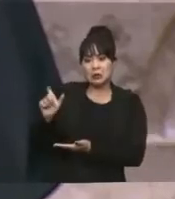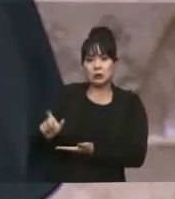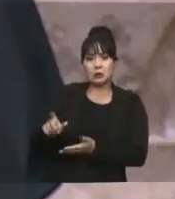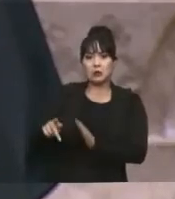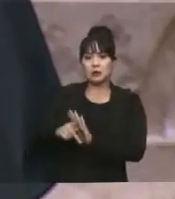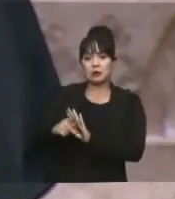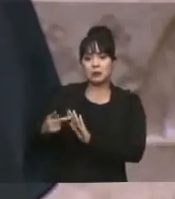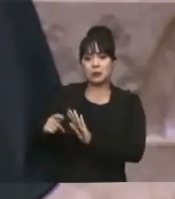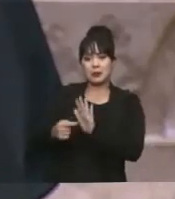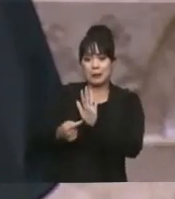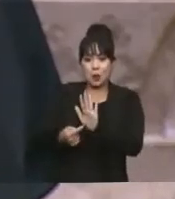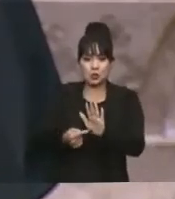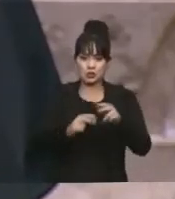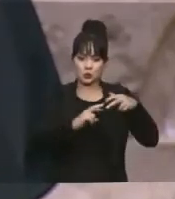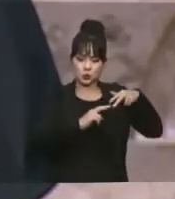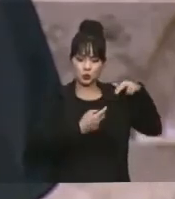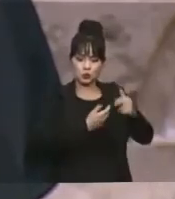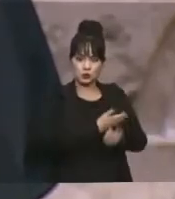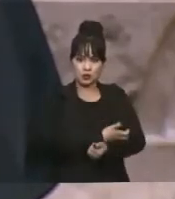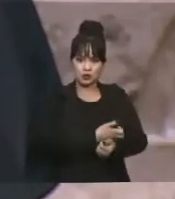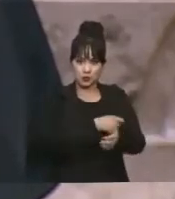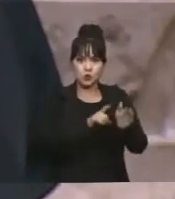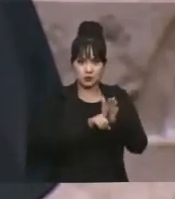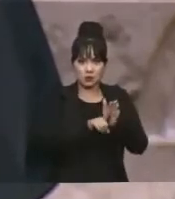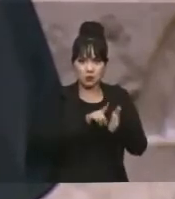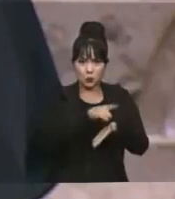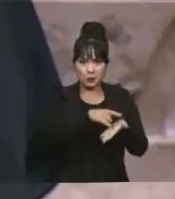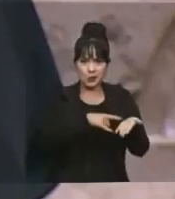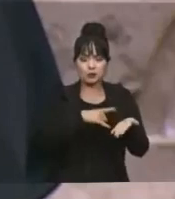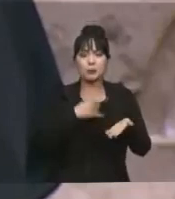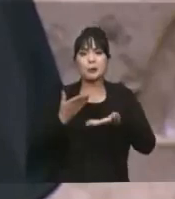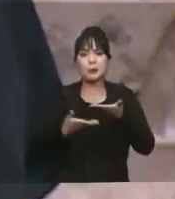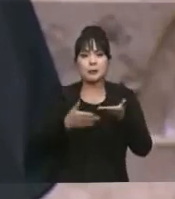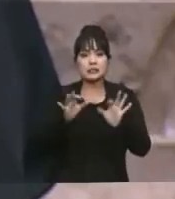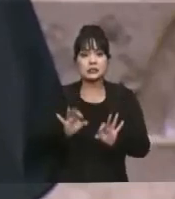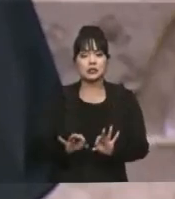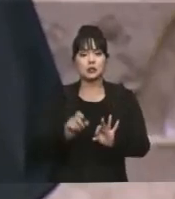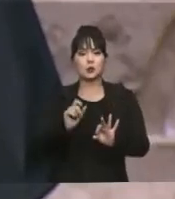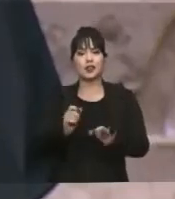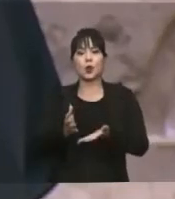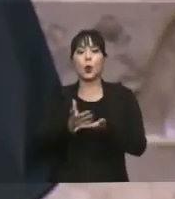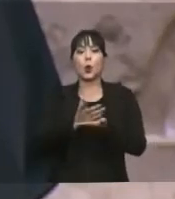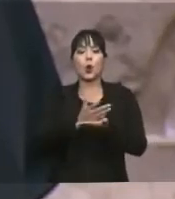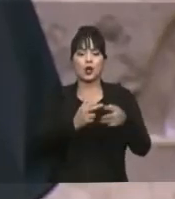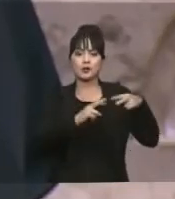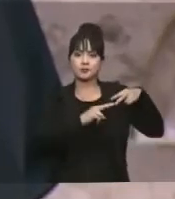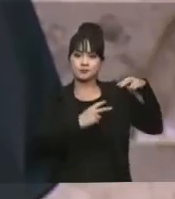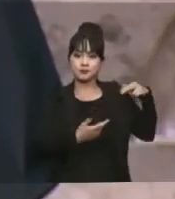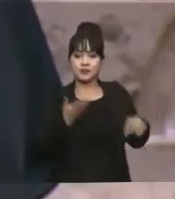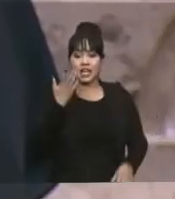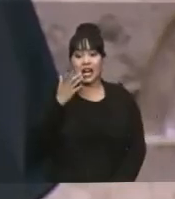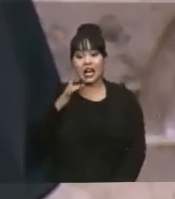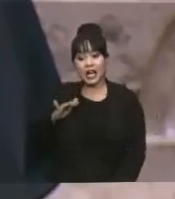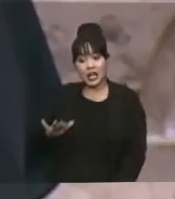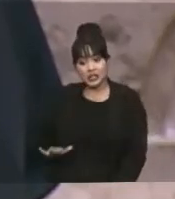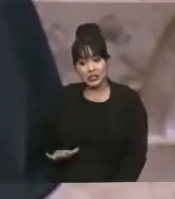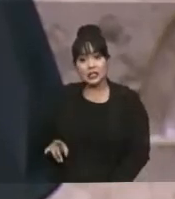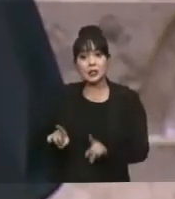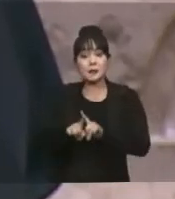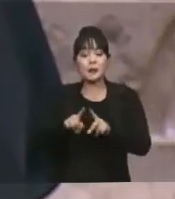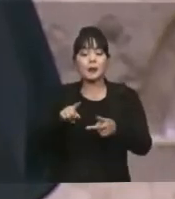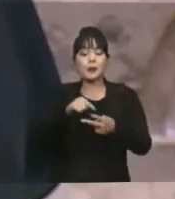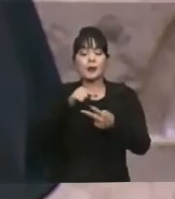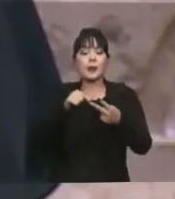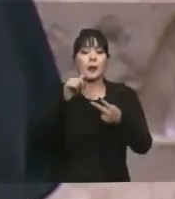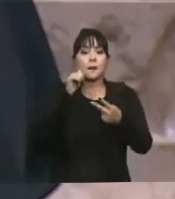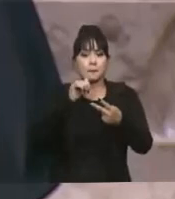titularidade da amostra genética. O procedimento adequado, data vênia, seria colher a amostra do DNA da criança e dos pais no momento em que se